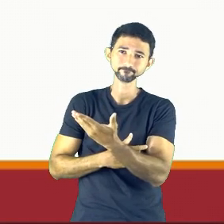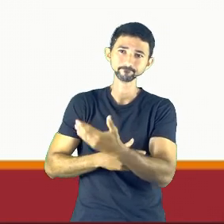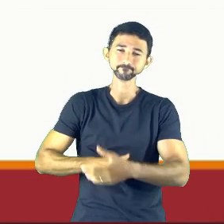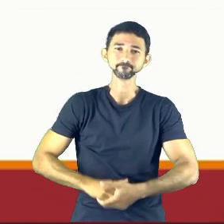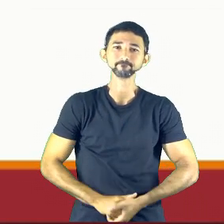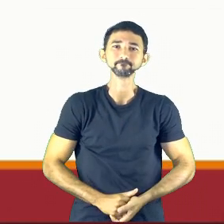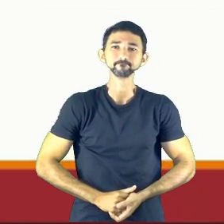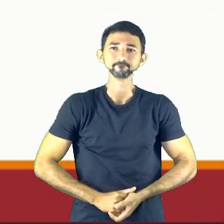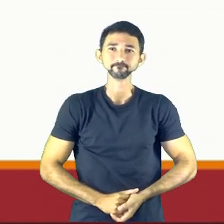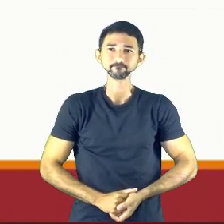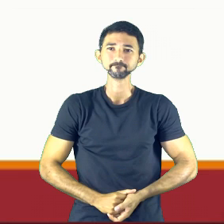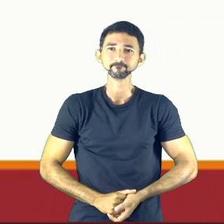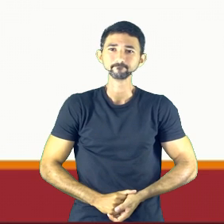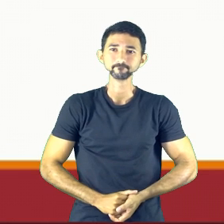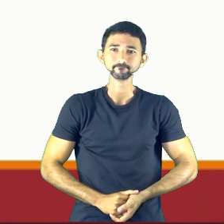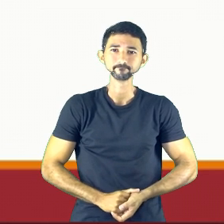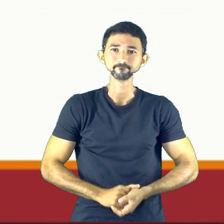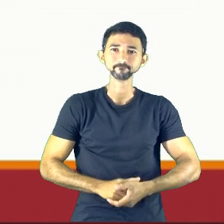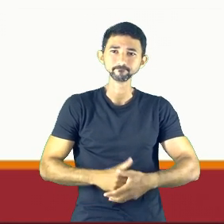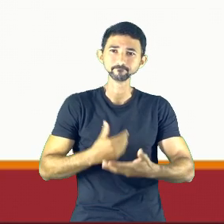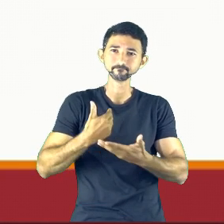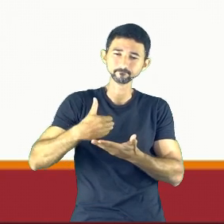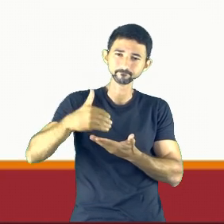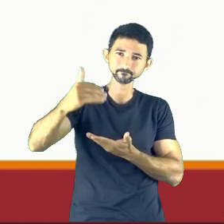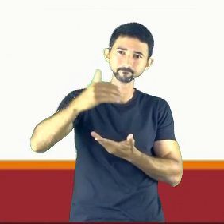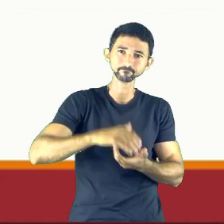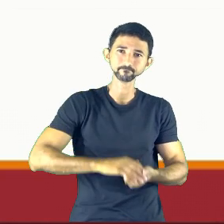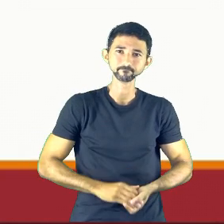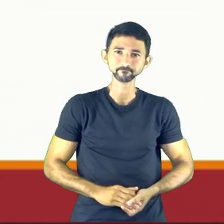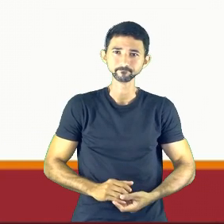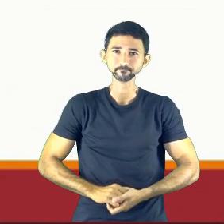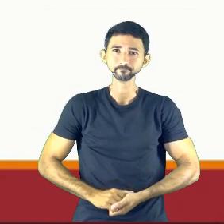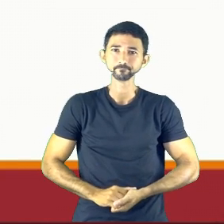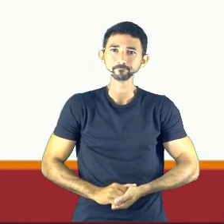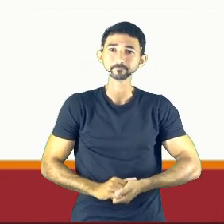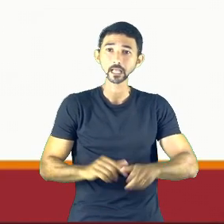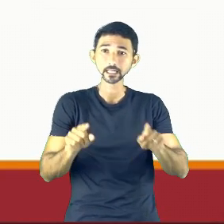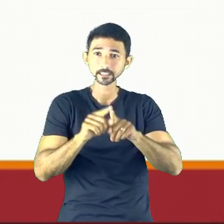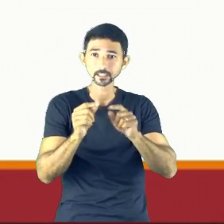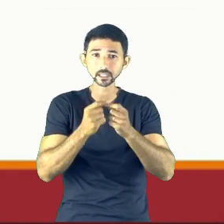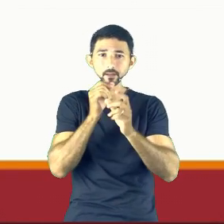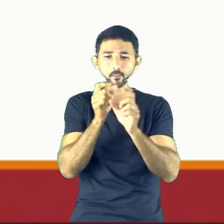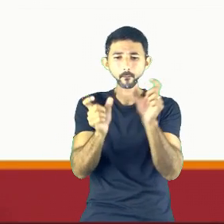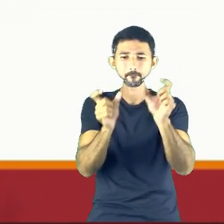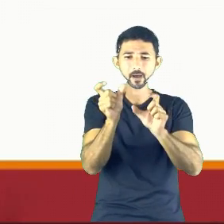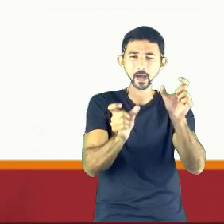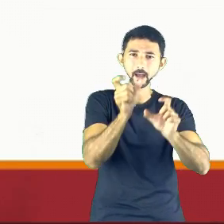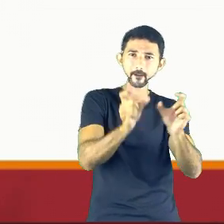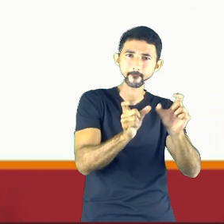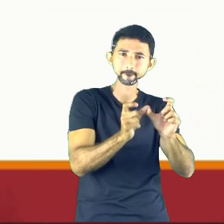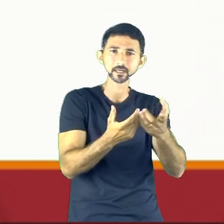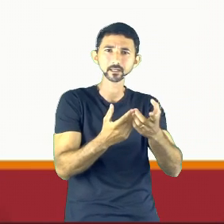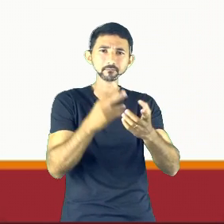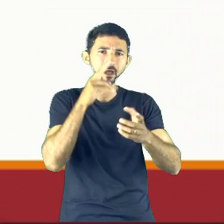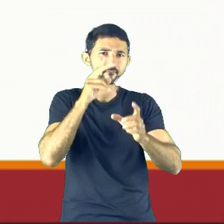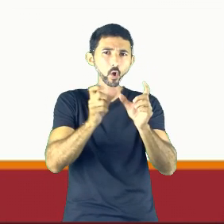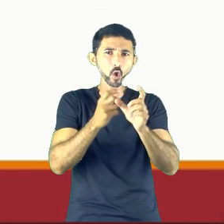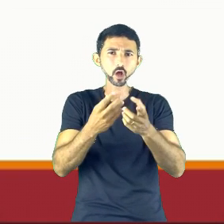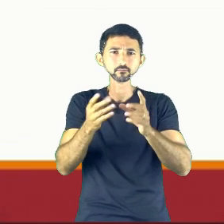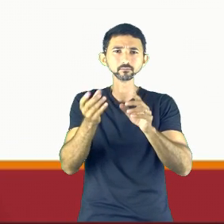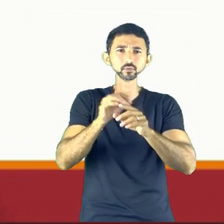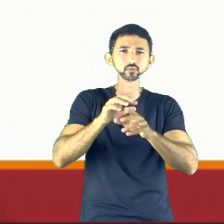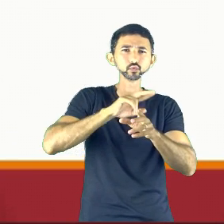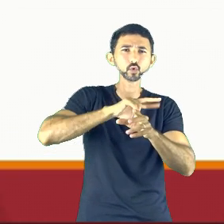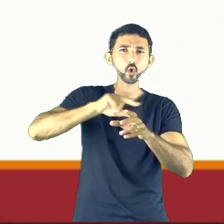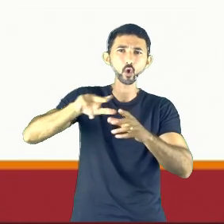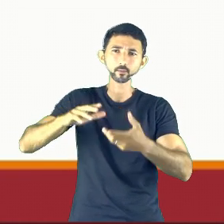No má, tá bem ali. Beleza, galera? Então vamos aqui adiante, preste atenção aqui, ó. De acordo com a posição da sílaba tônica,